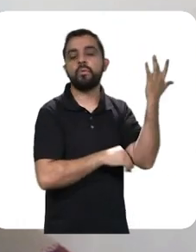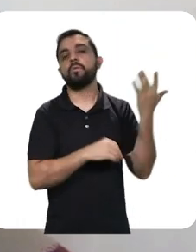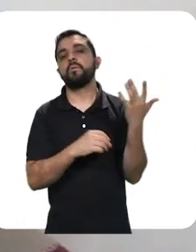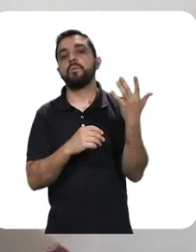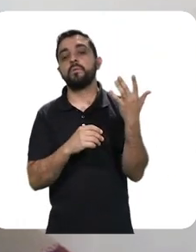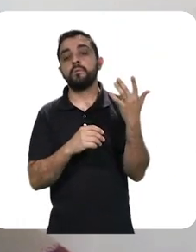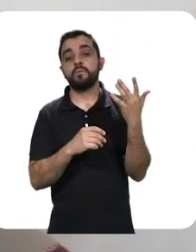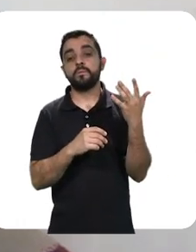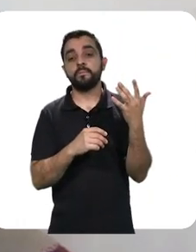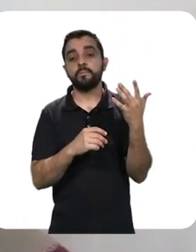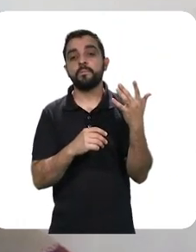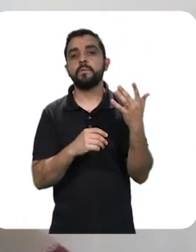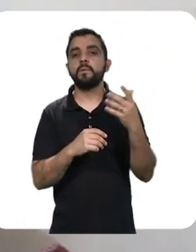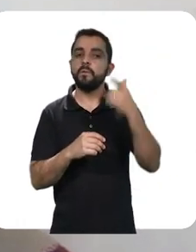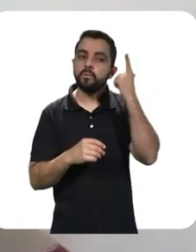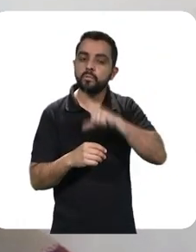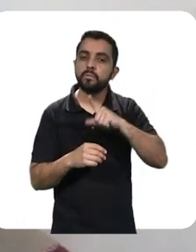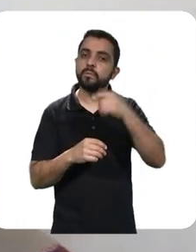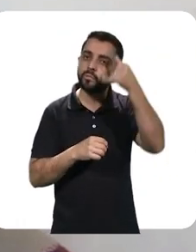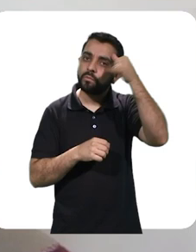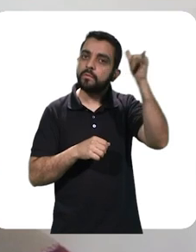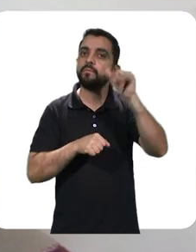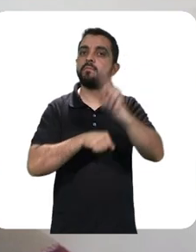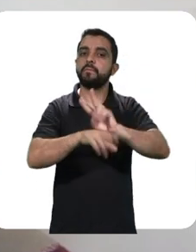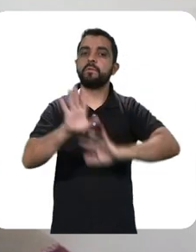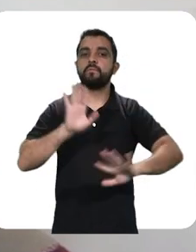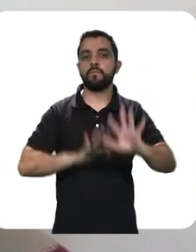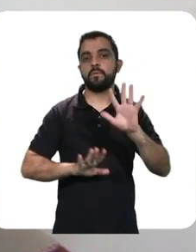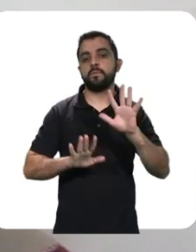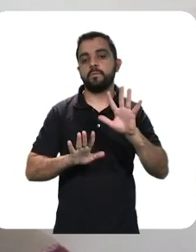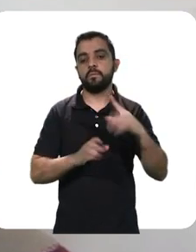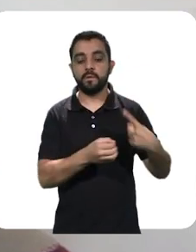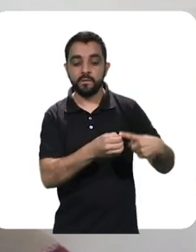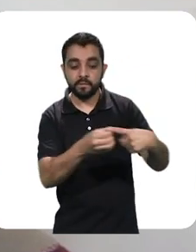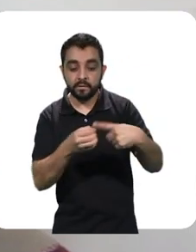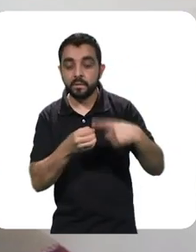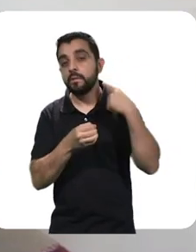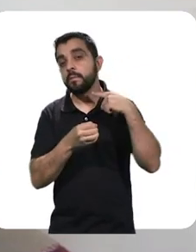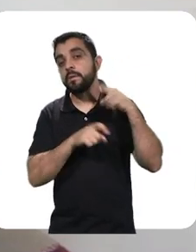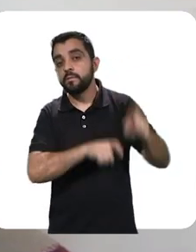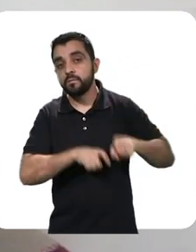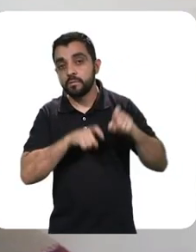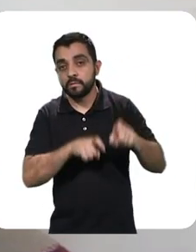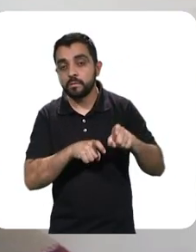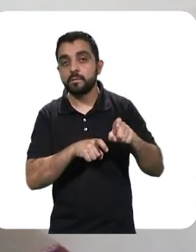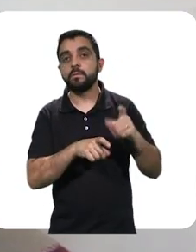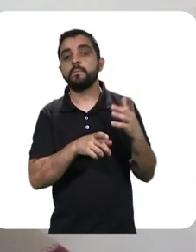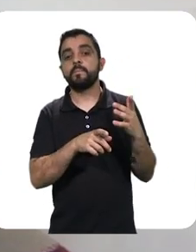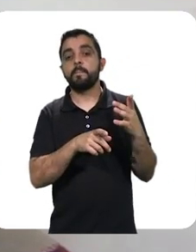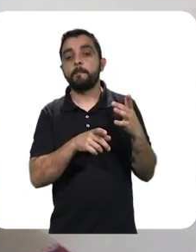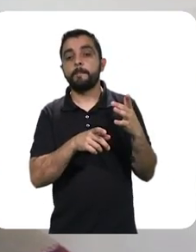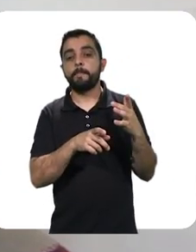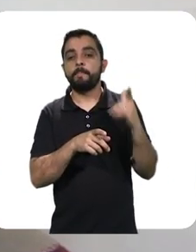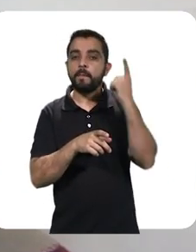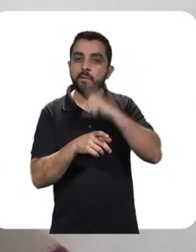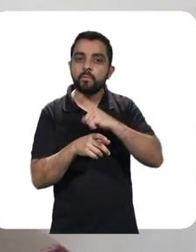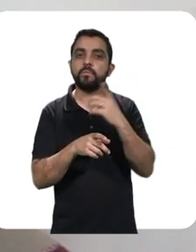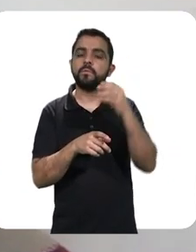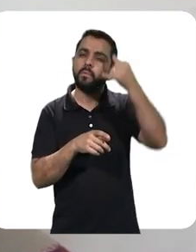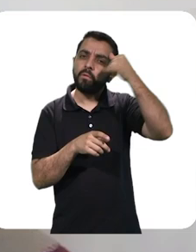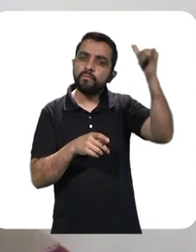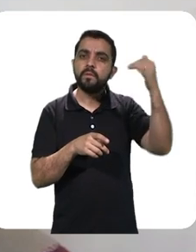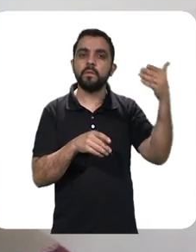das instâncias hidrominerais, eles agiram da mesma forma. Então, foram cidades do interior do estado de Minas Gerais que